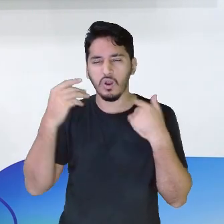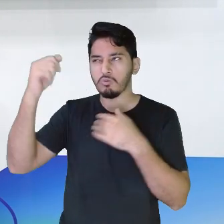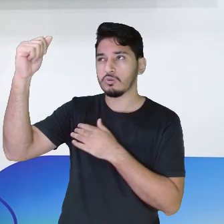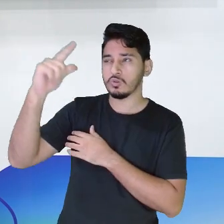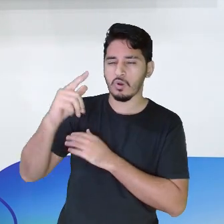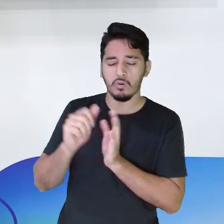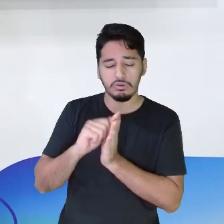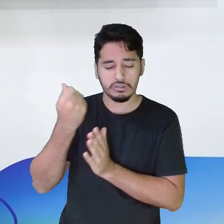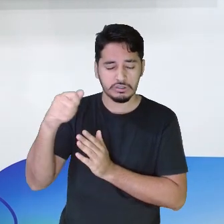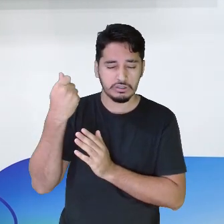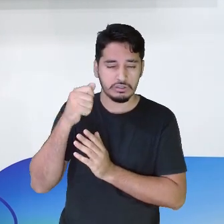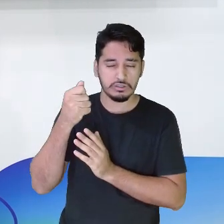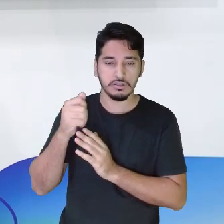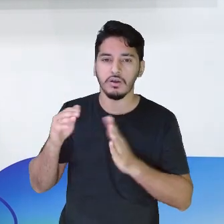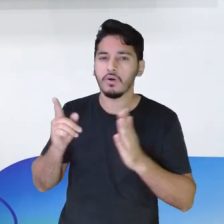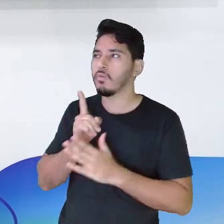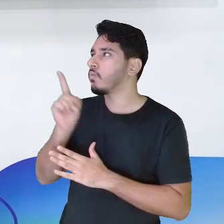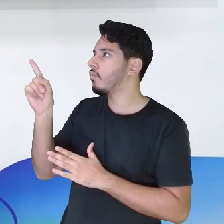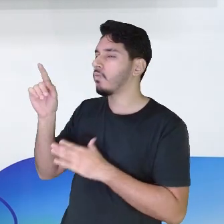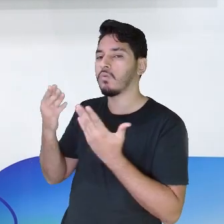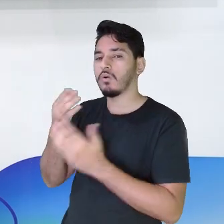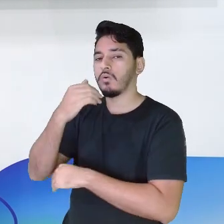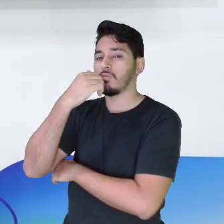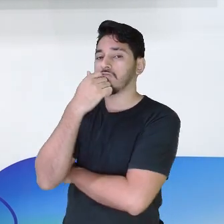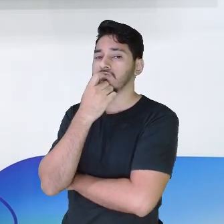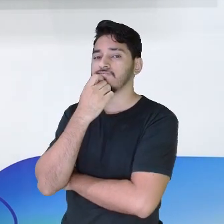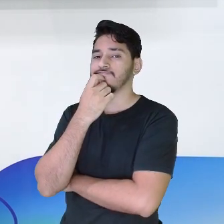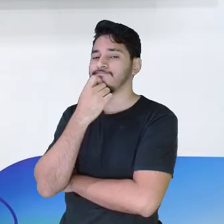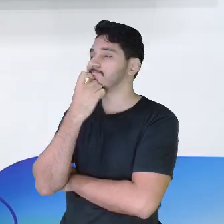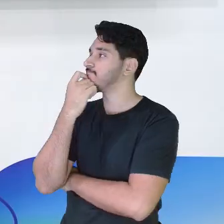isso? Que tipo de ângulo é esse?